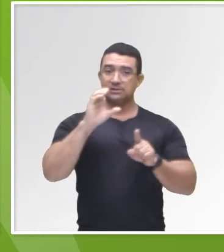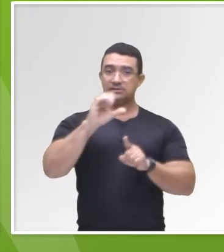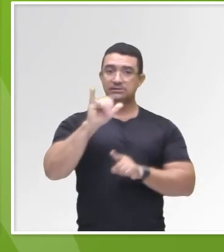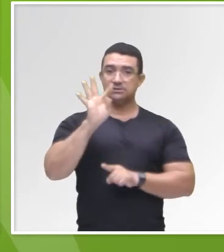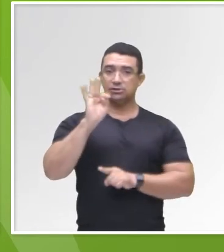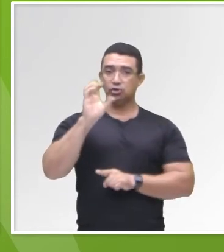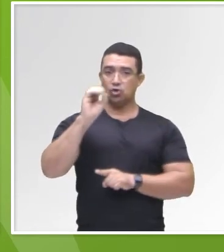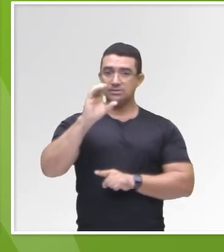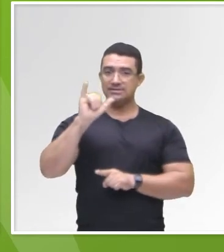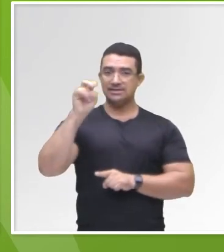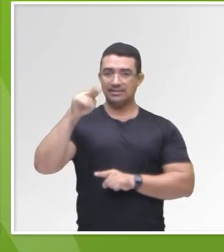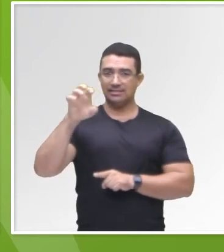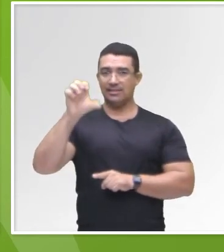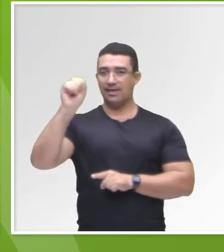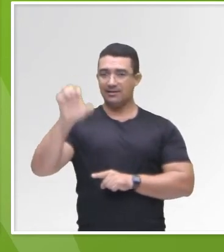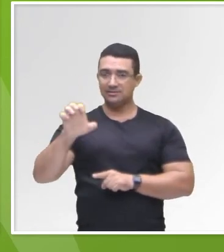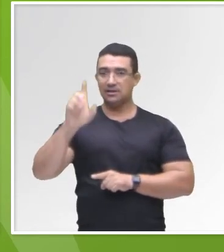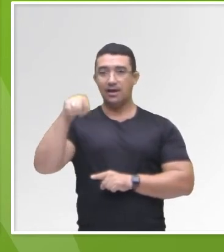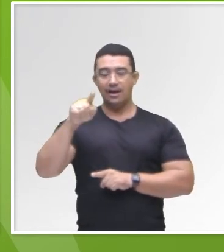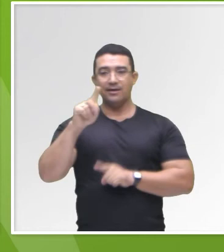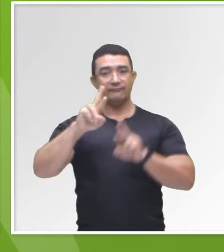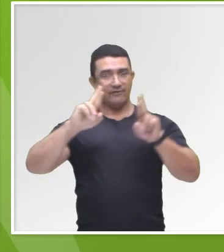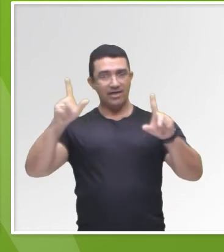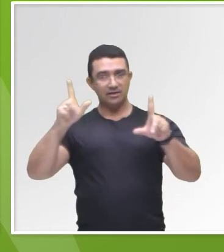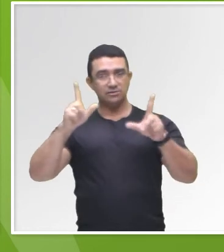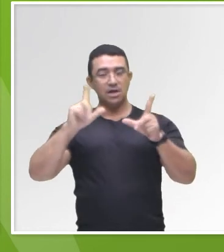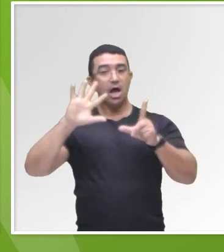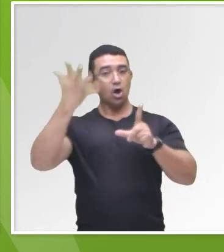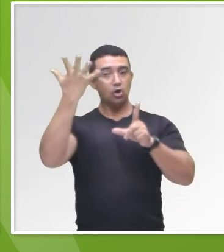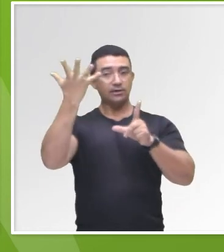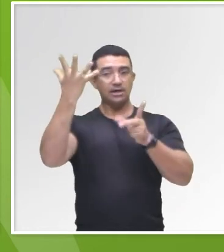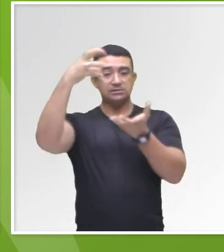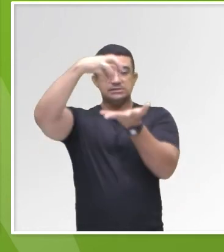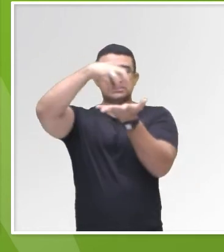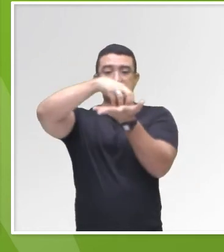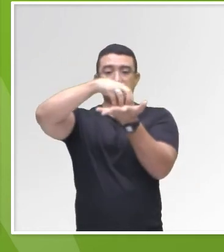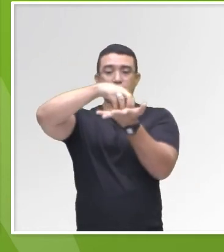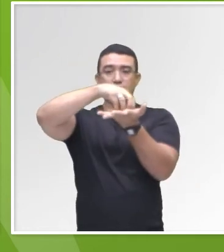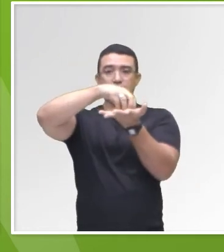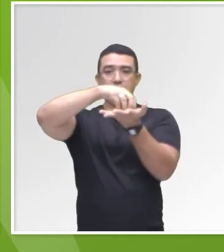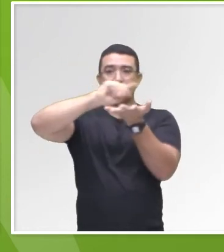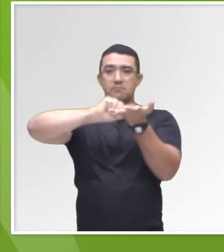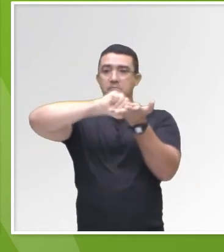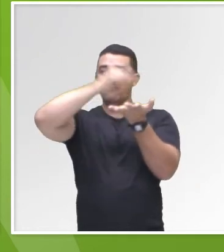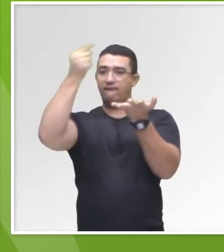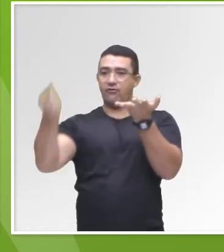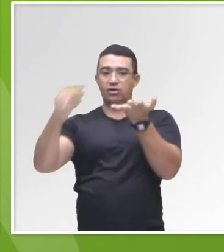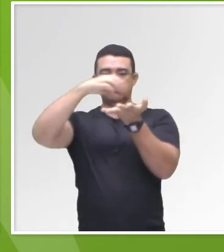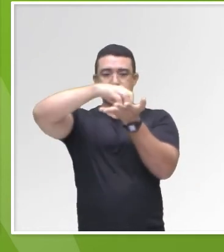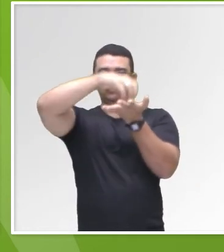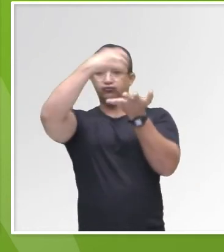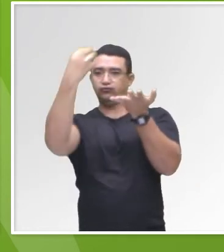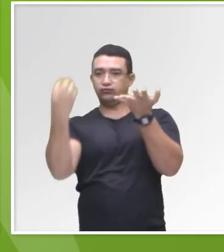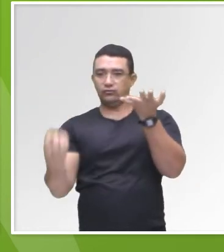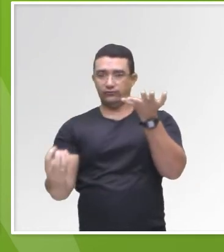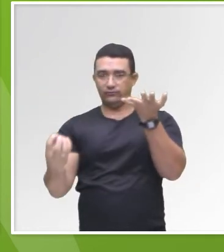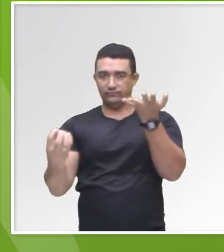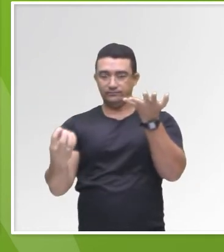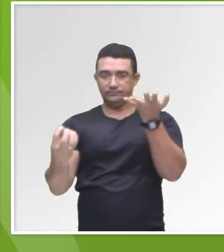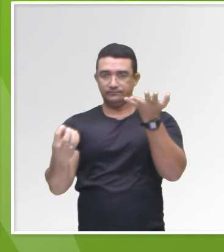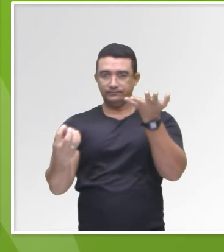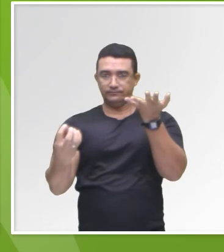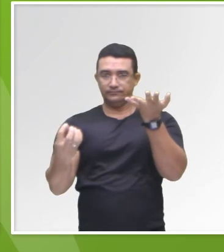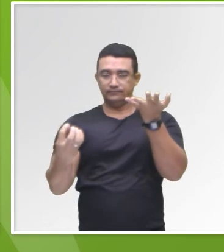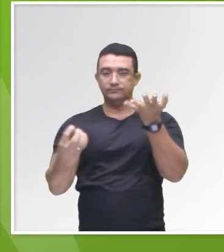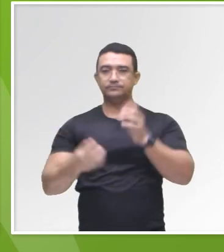centrífuga. Ela ocorre do centro para a periferia da célula. Lembra que lá na célula animal ela é centrífuga, né? Aliás,